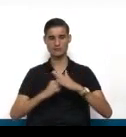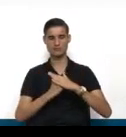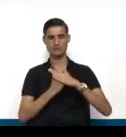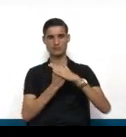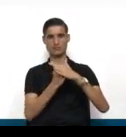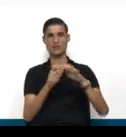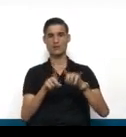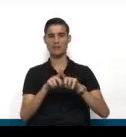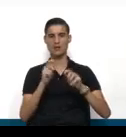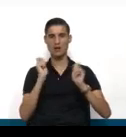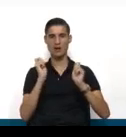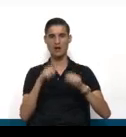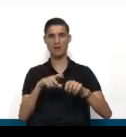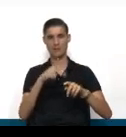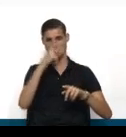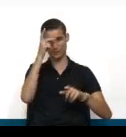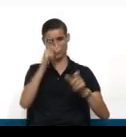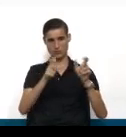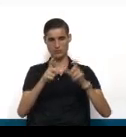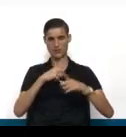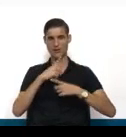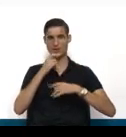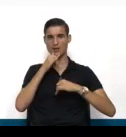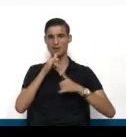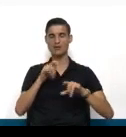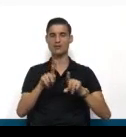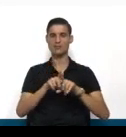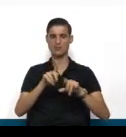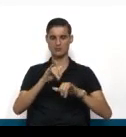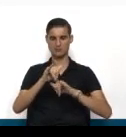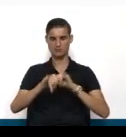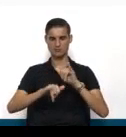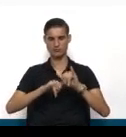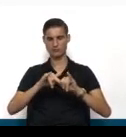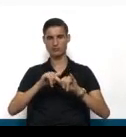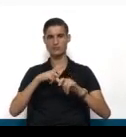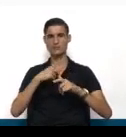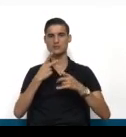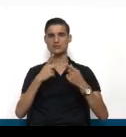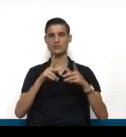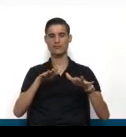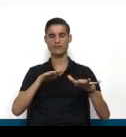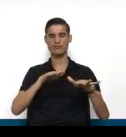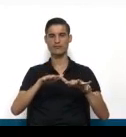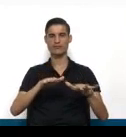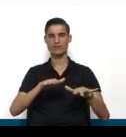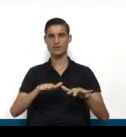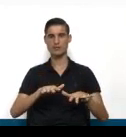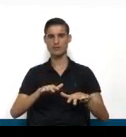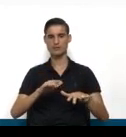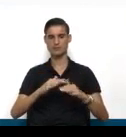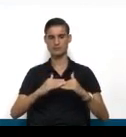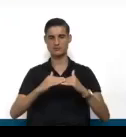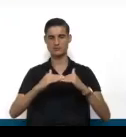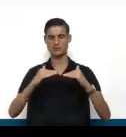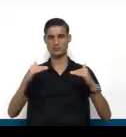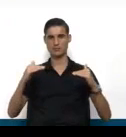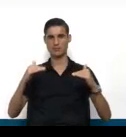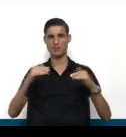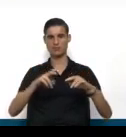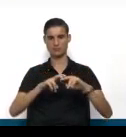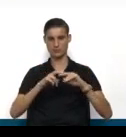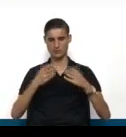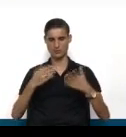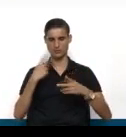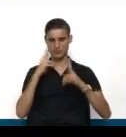eletrotástico, capacidade dos corpos eletrizados, assim como para modelar a vibração da superfície. Então,